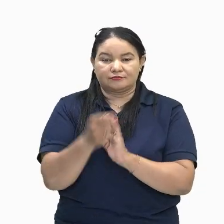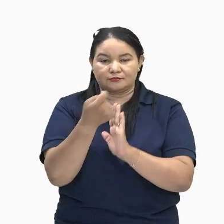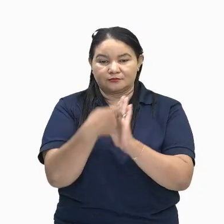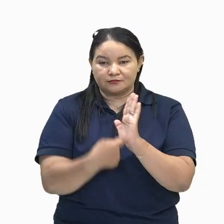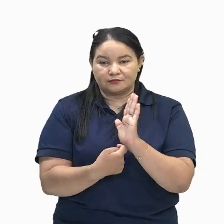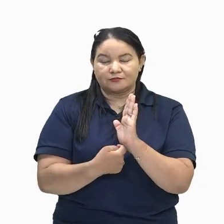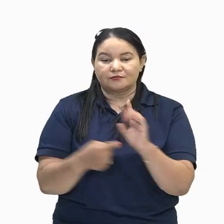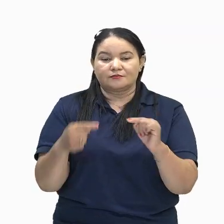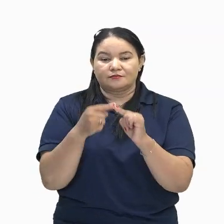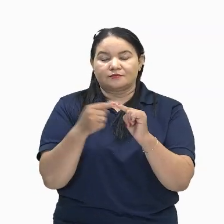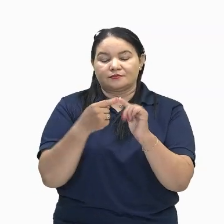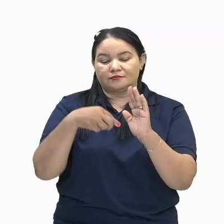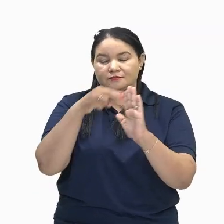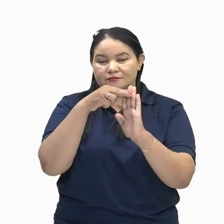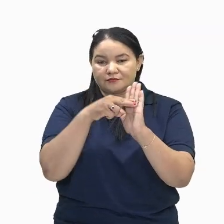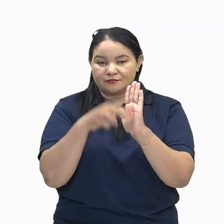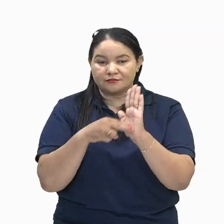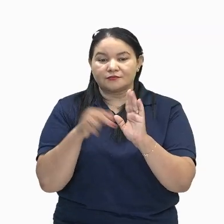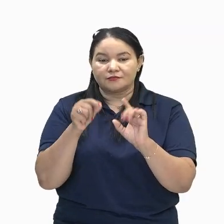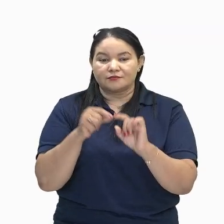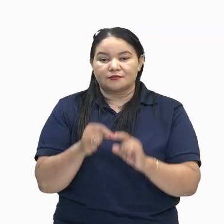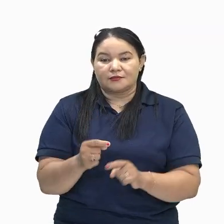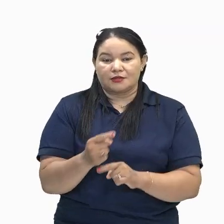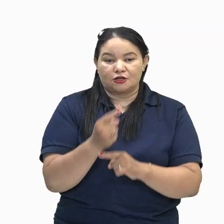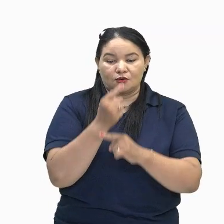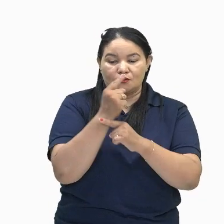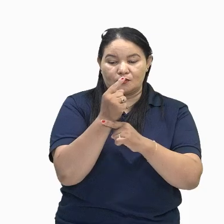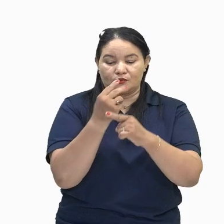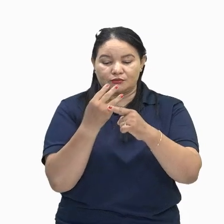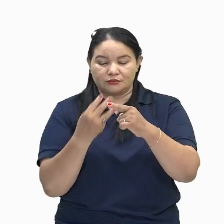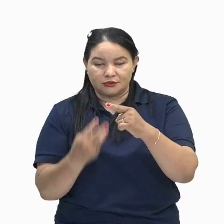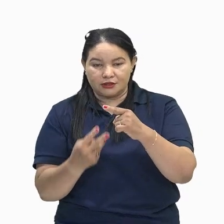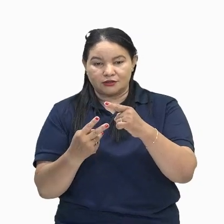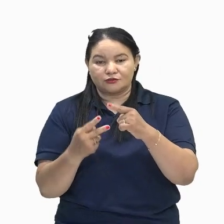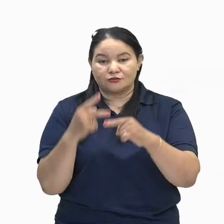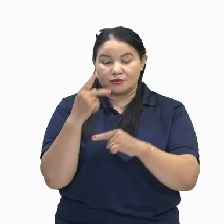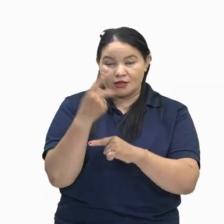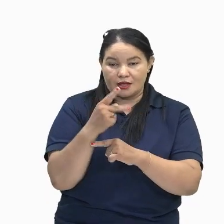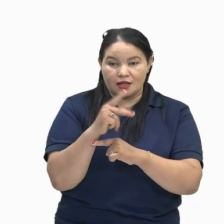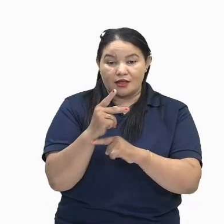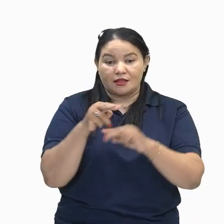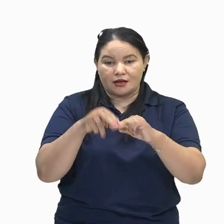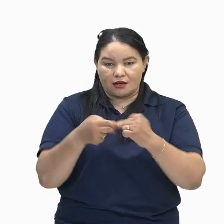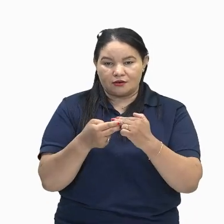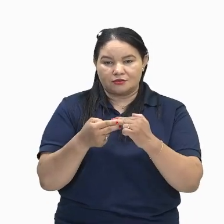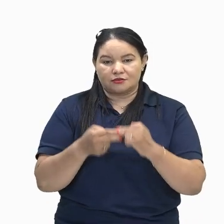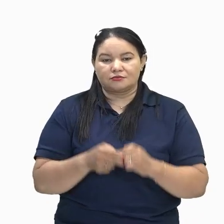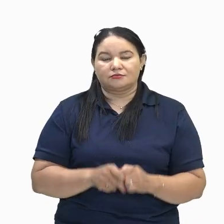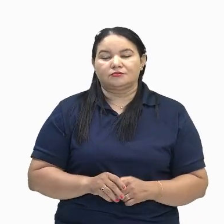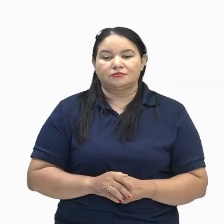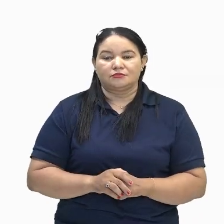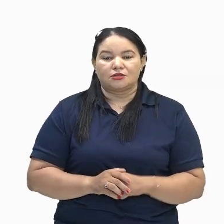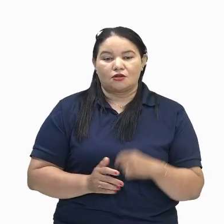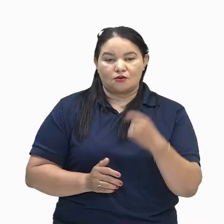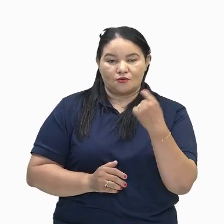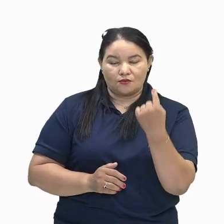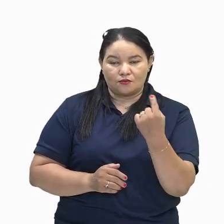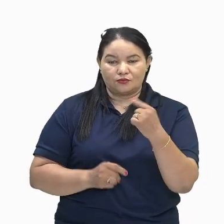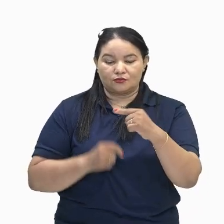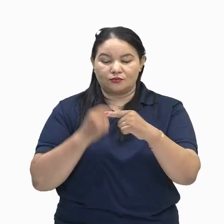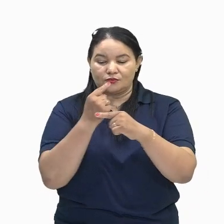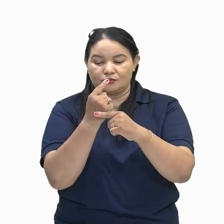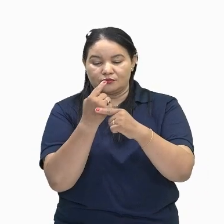norma, ficaria assim: 1/3 delas causaria. Então, observem, 1/3 é o sujeito da oração e